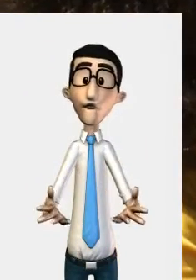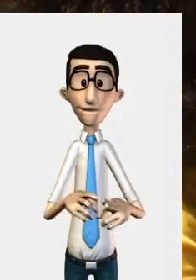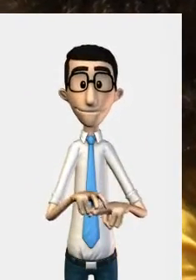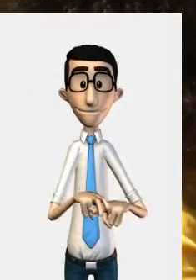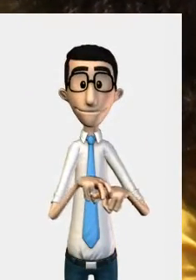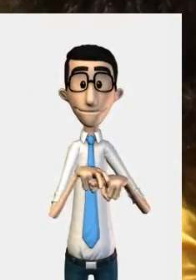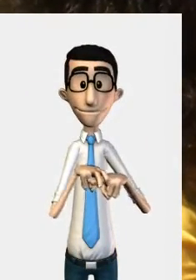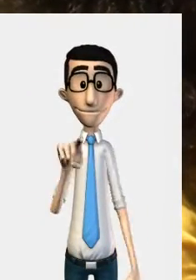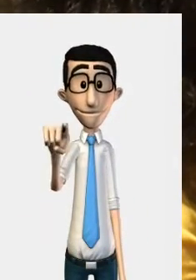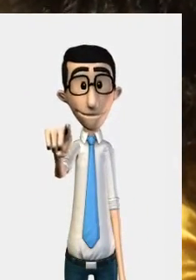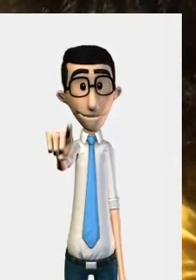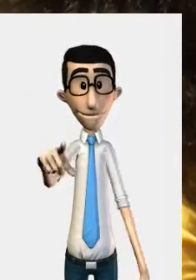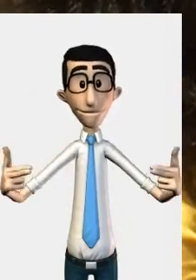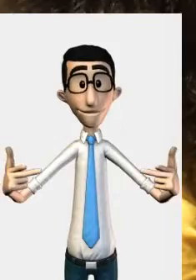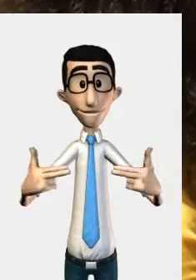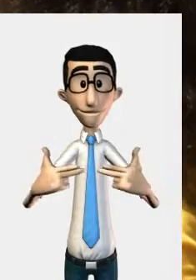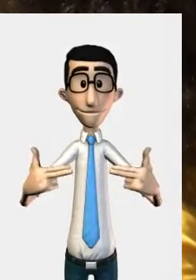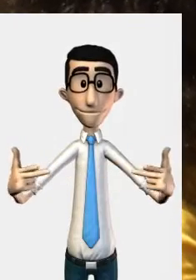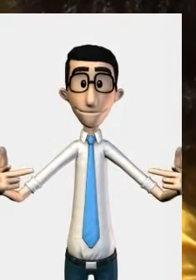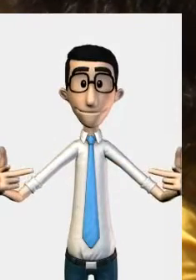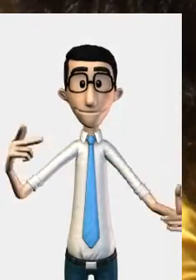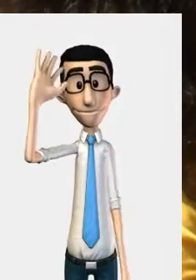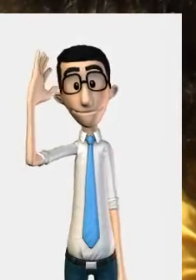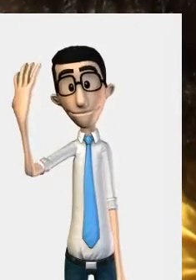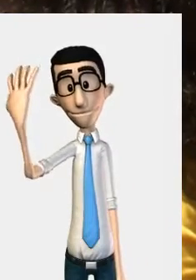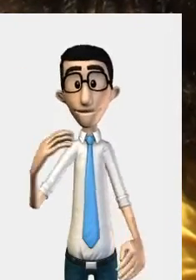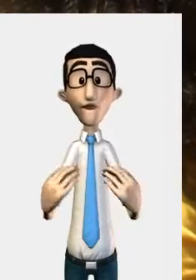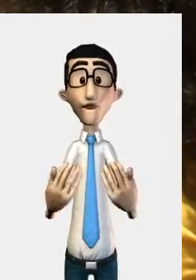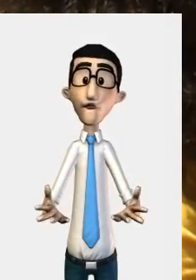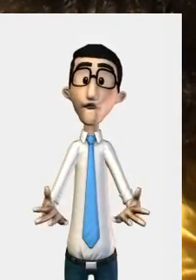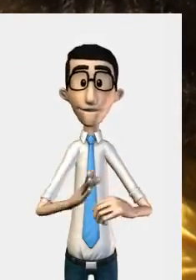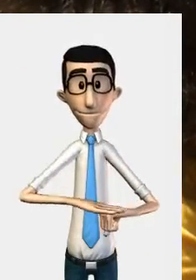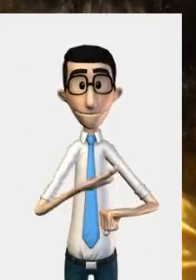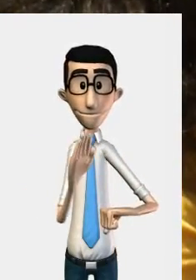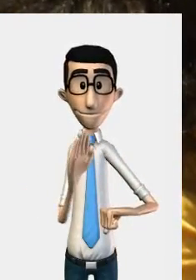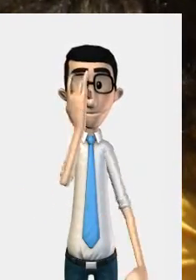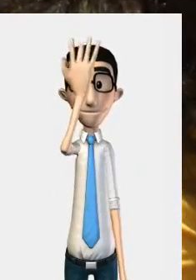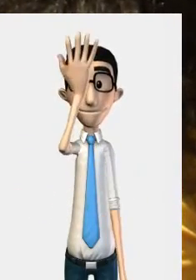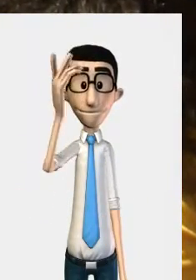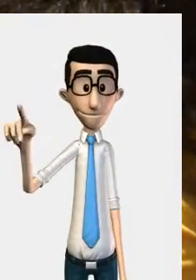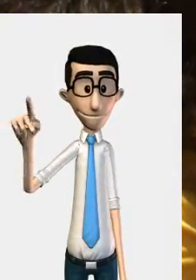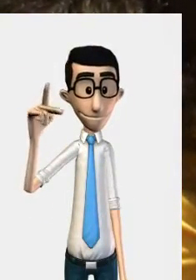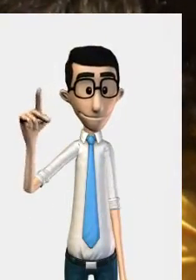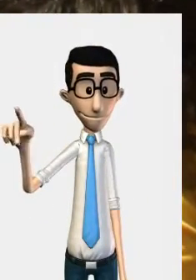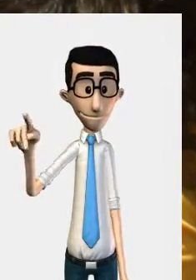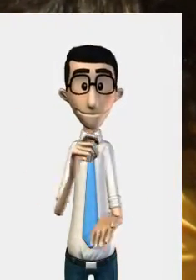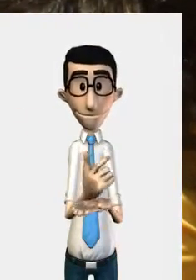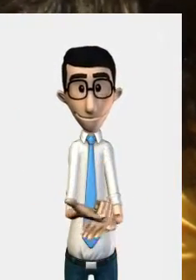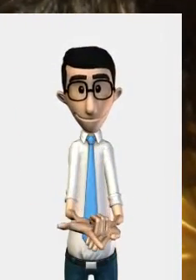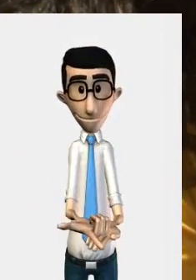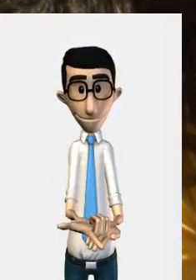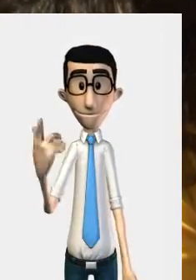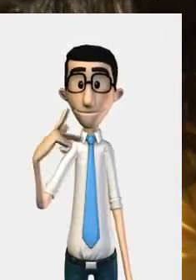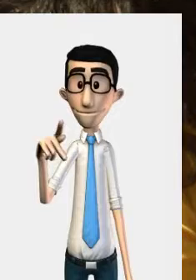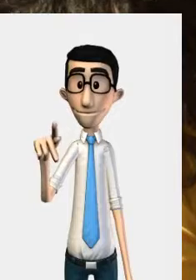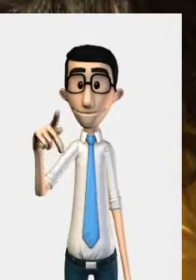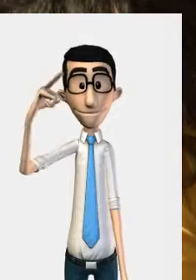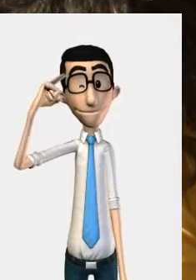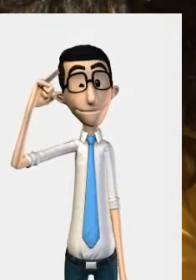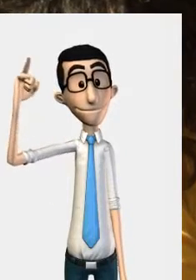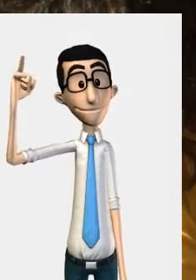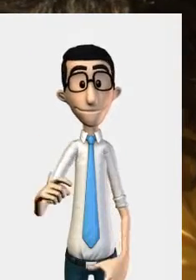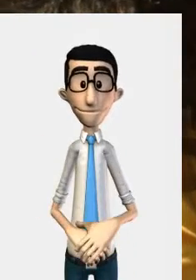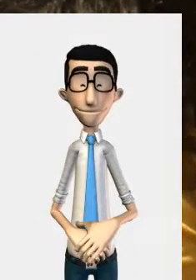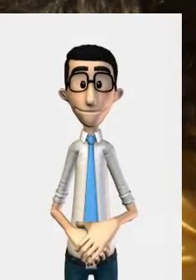gostar. É algo que você realmente vai fazer aquilo novamente quando você tem acesso àquilo pela primeira vez. Então,